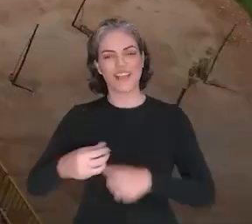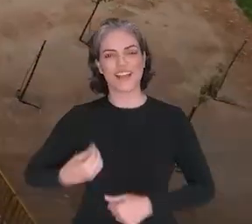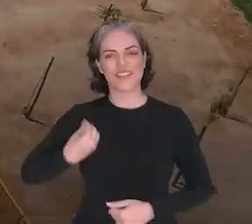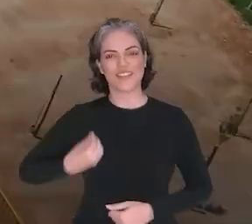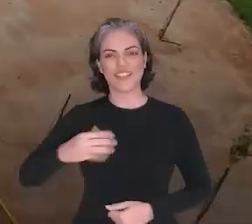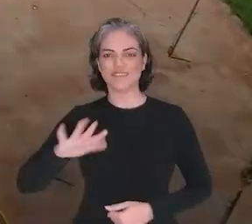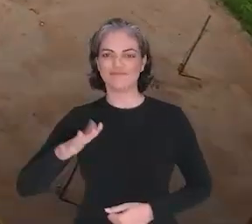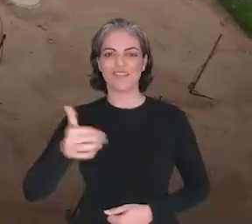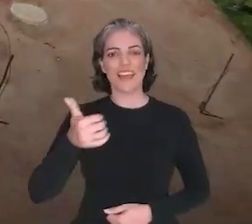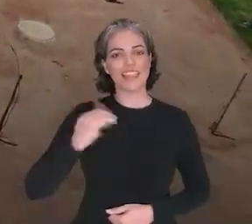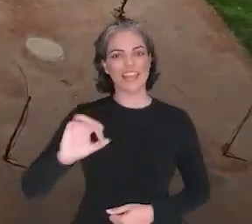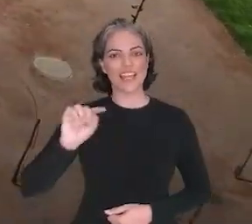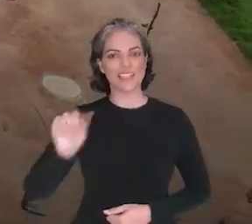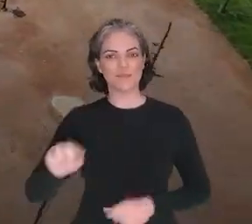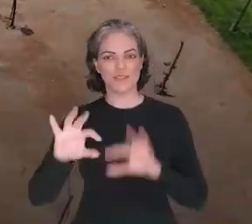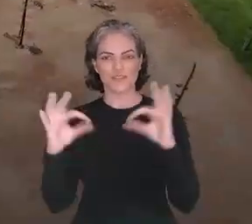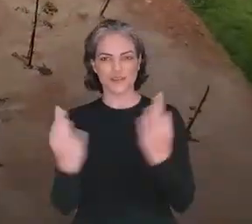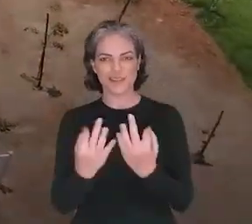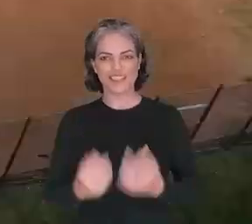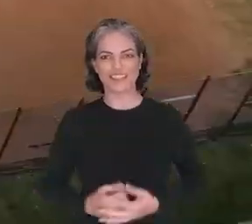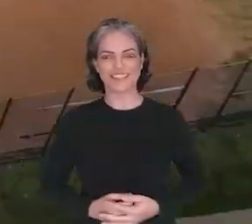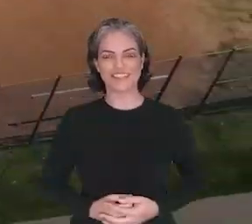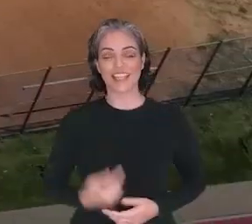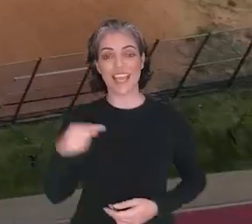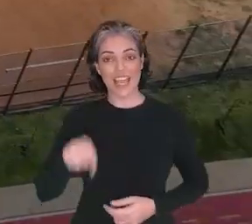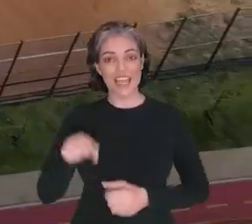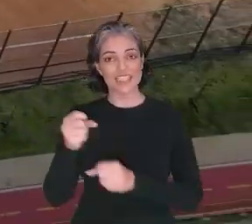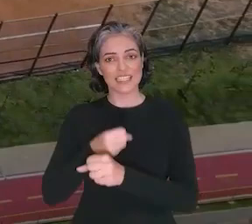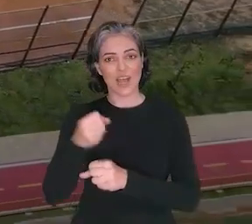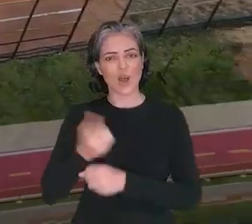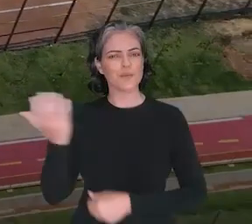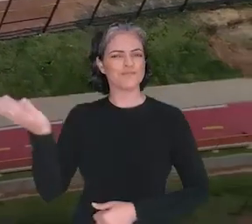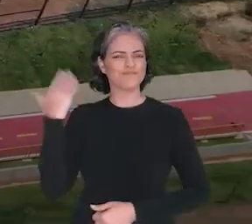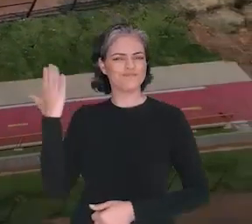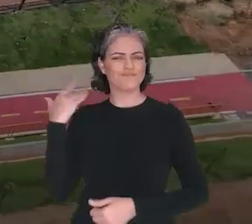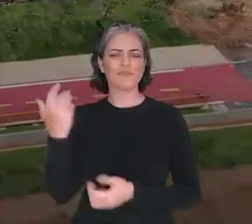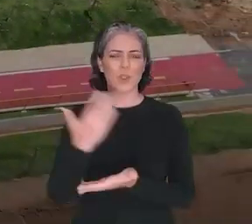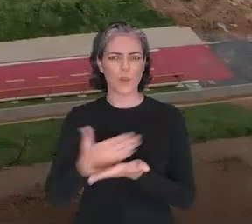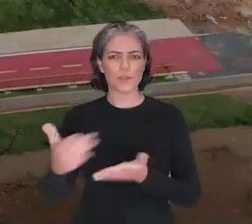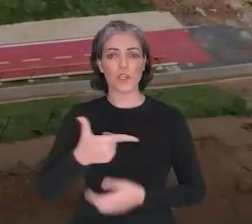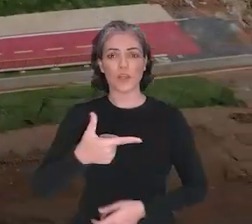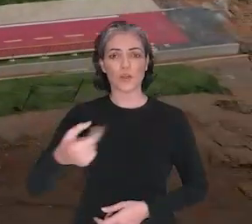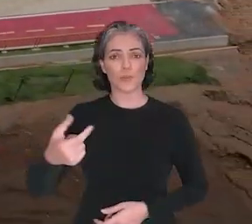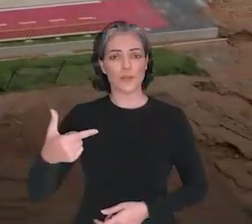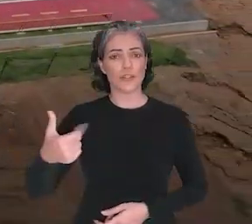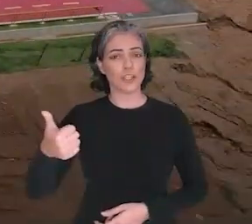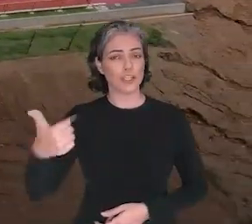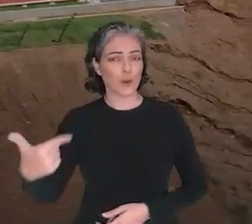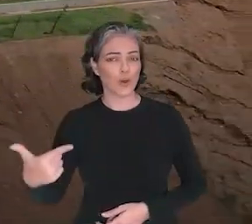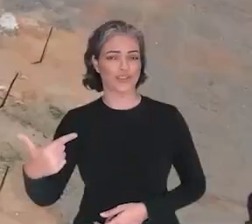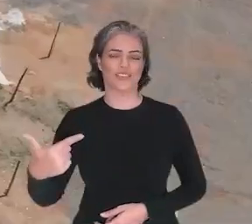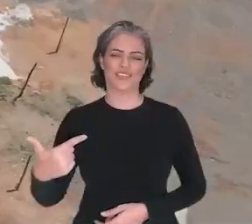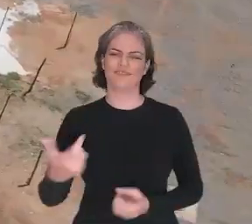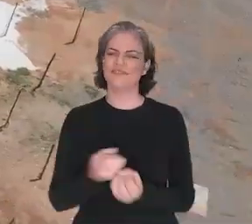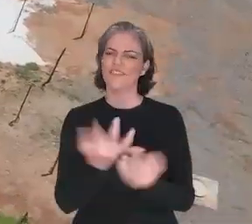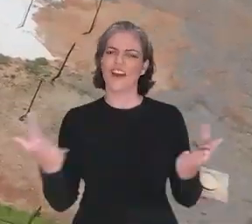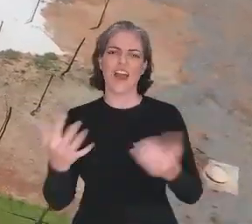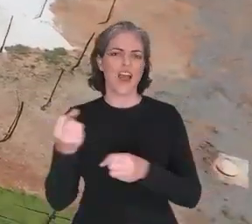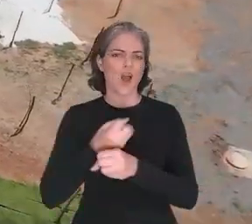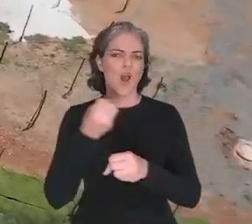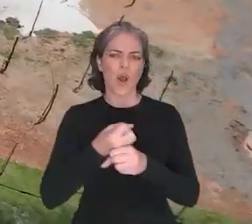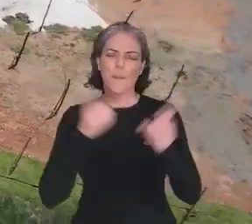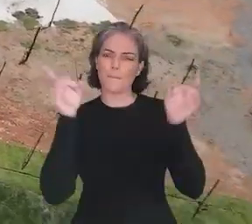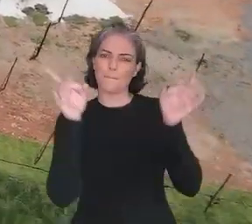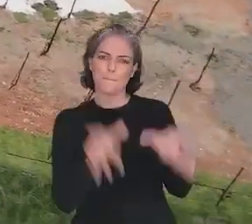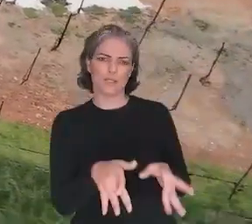a vida de cerca de 10 mil famílias. Essa é uma obra que começa em 2012, como tantas obras que